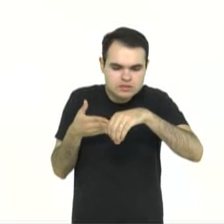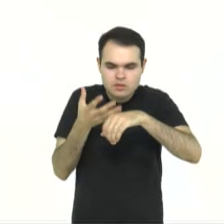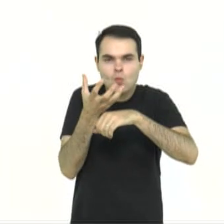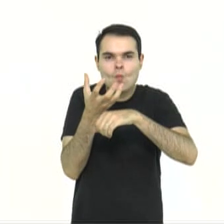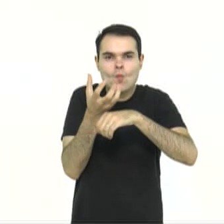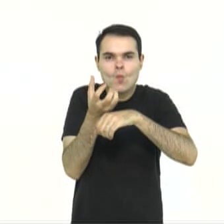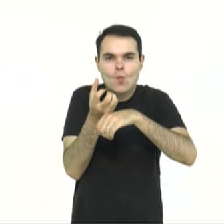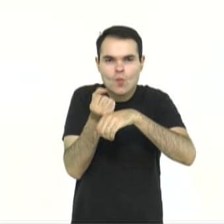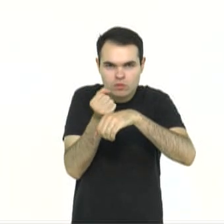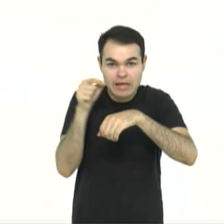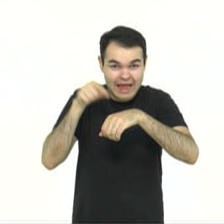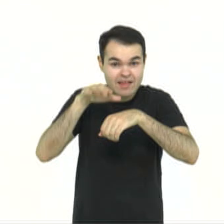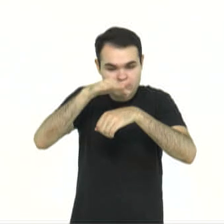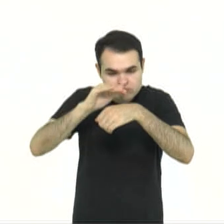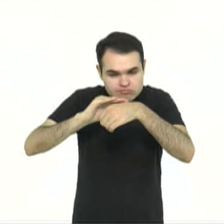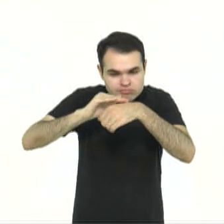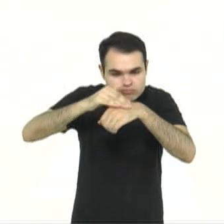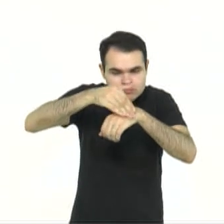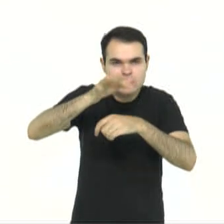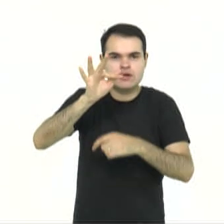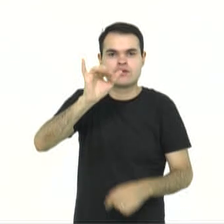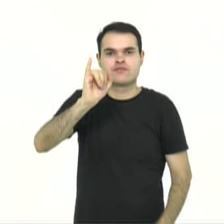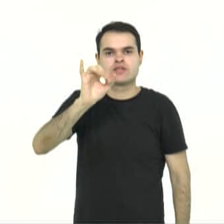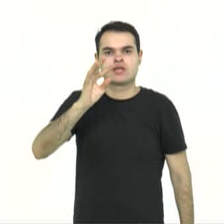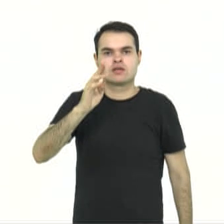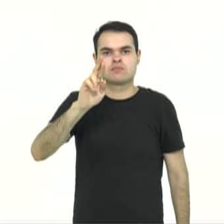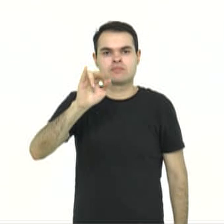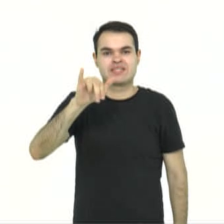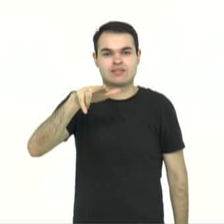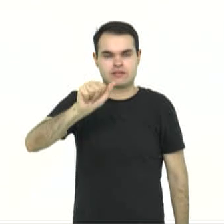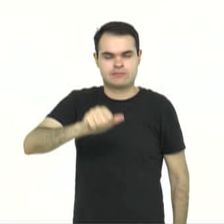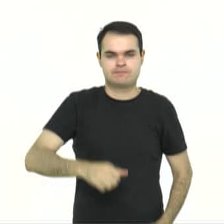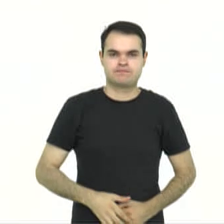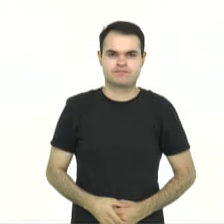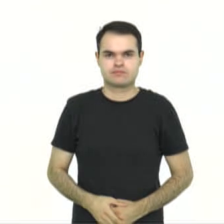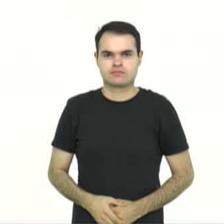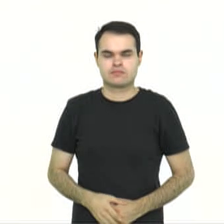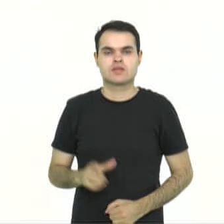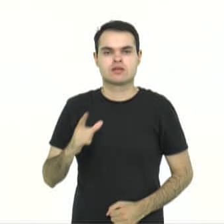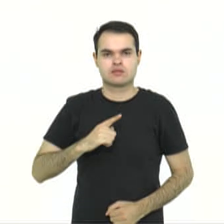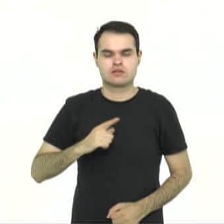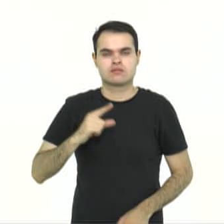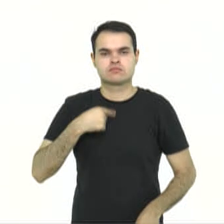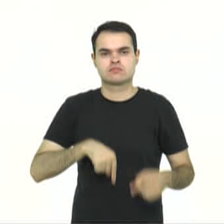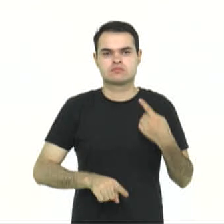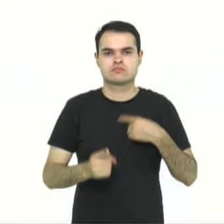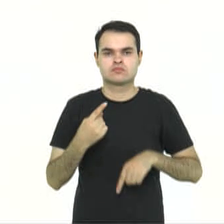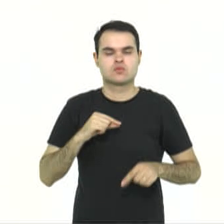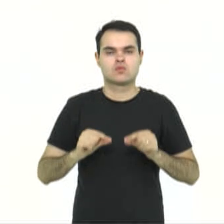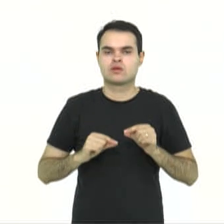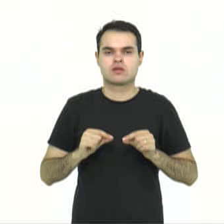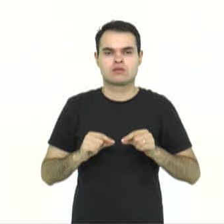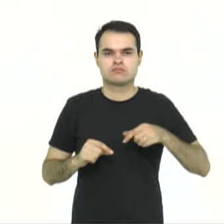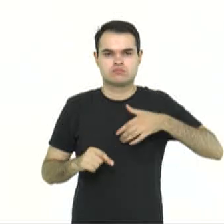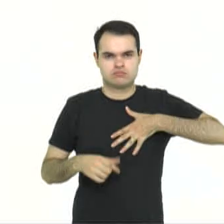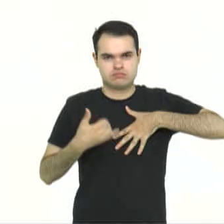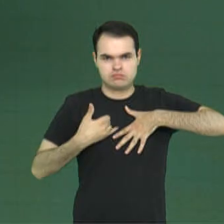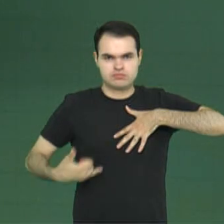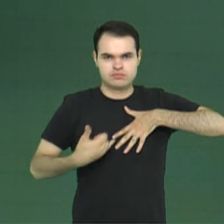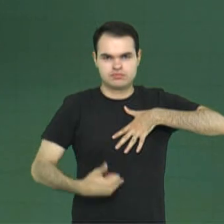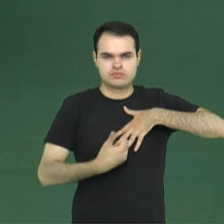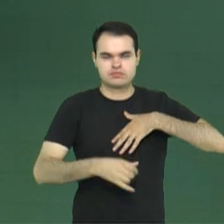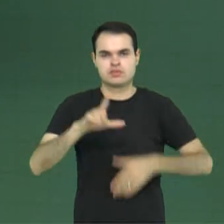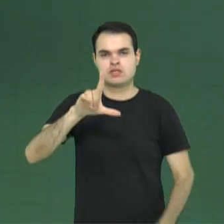um ferimento. Beleza? Então, o que mais que a gente tem aqui? A circulação linfática, tá, também vai ser